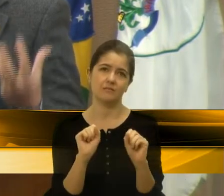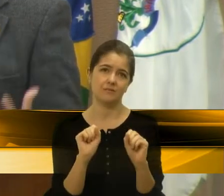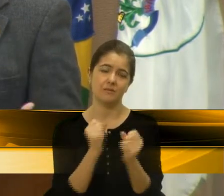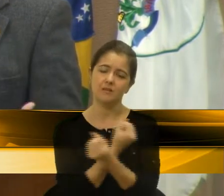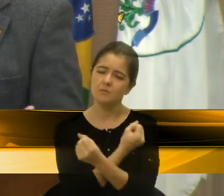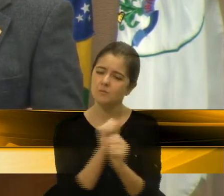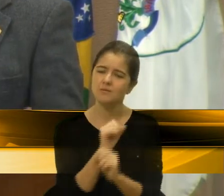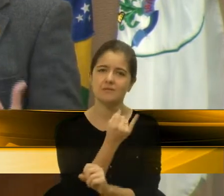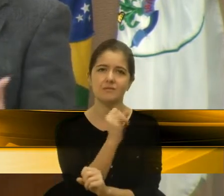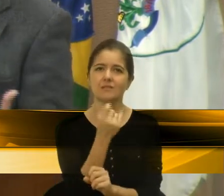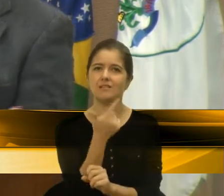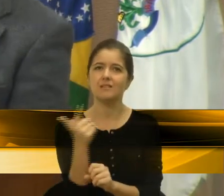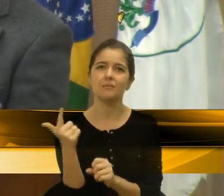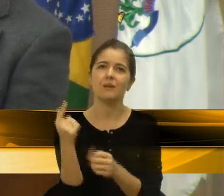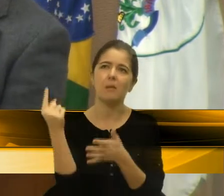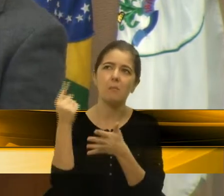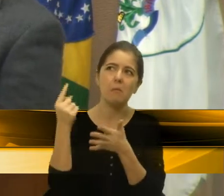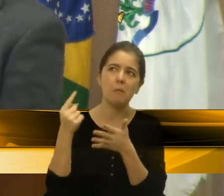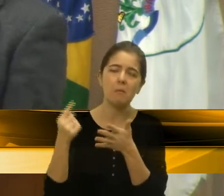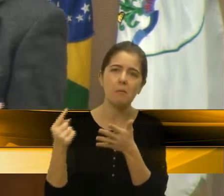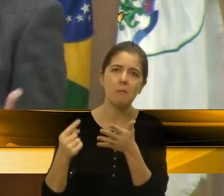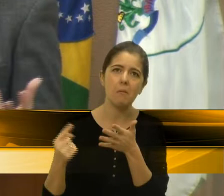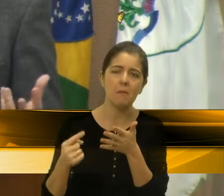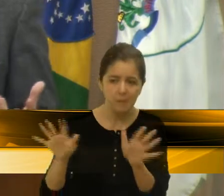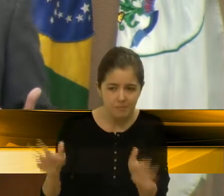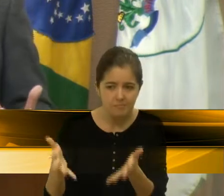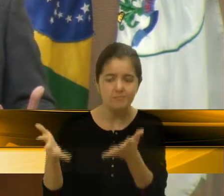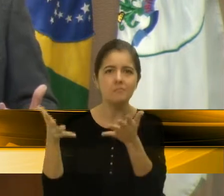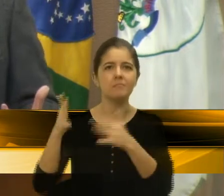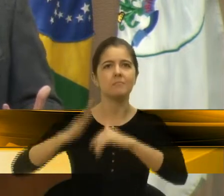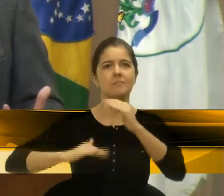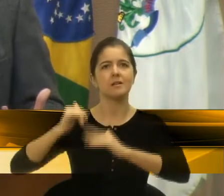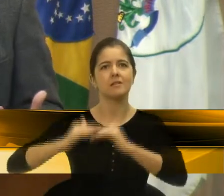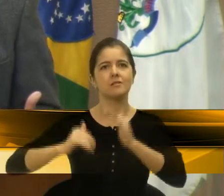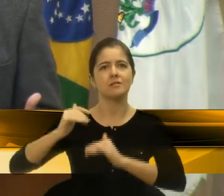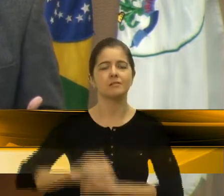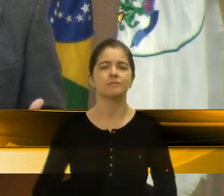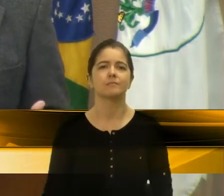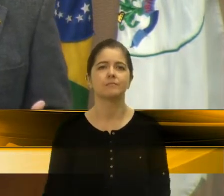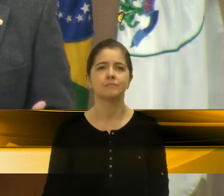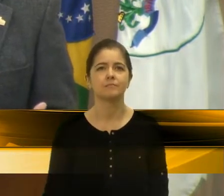de acesso para a sua produção e consumo.